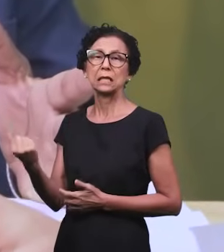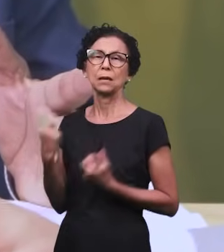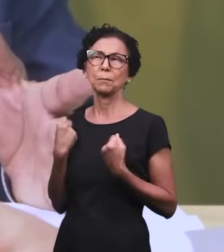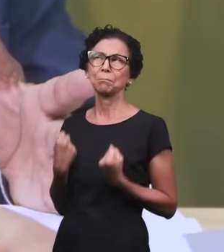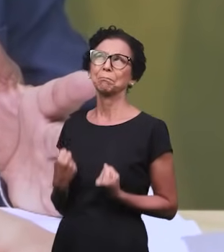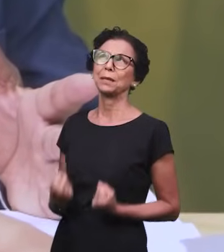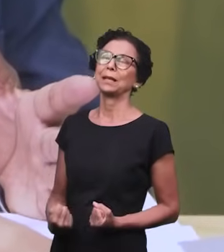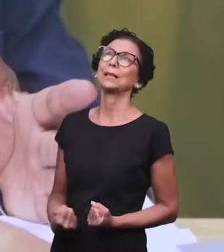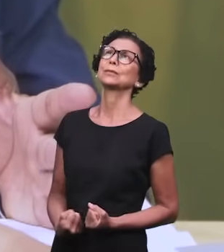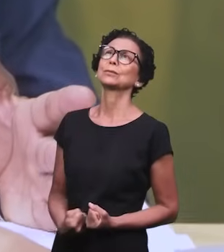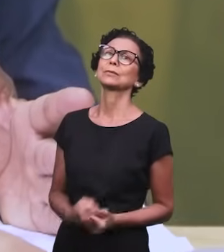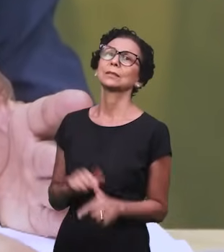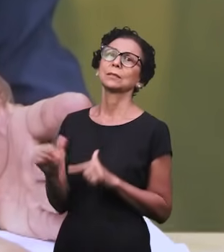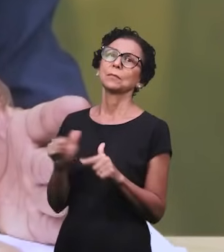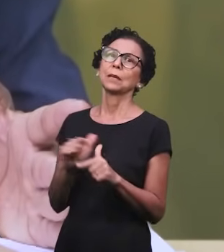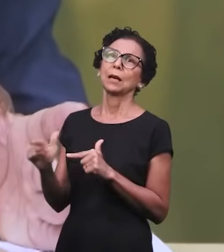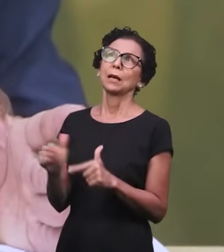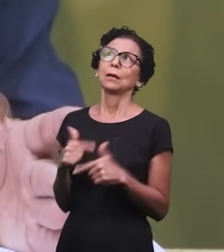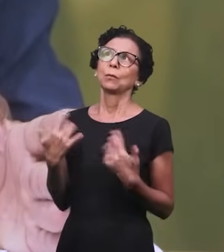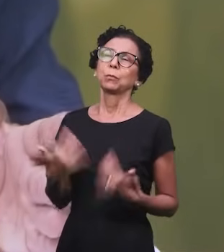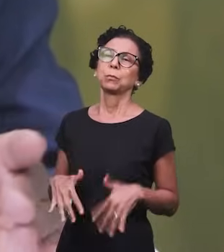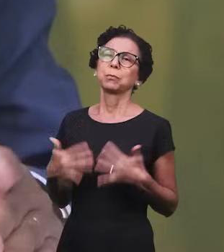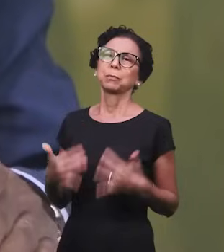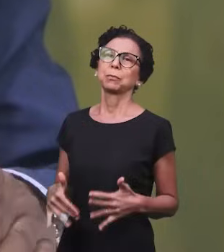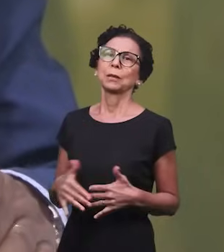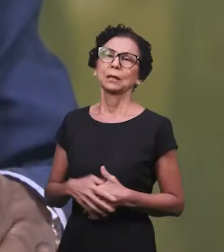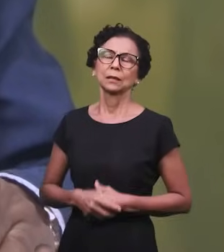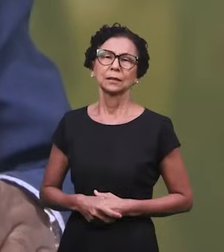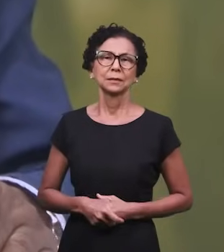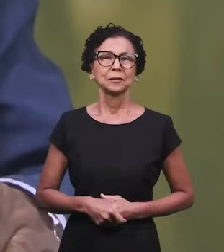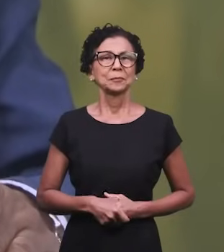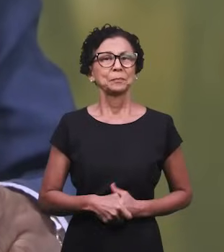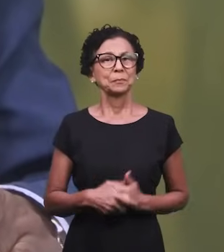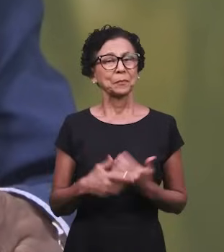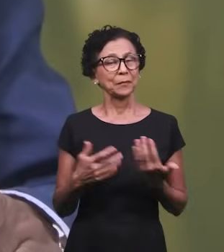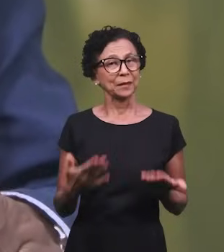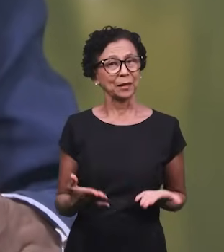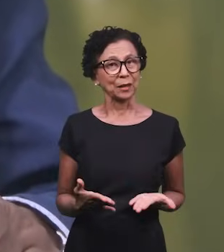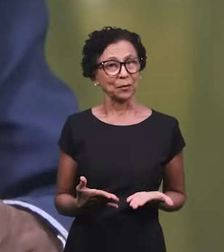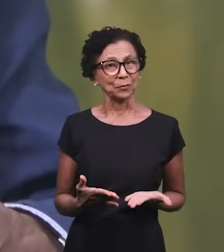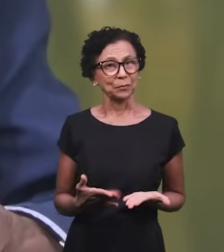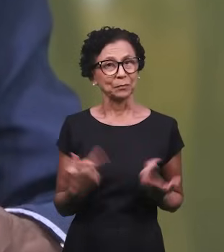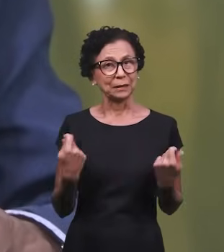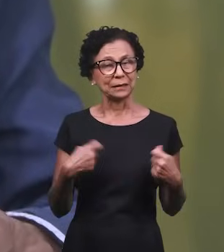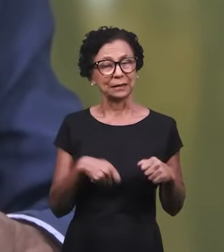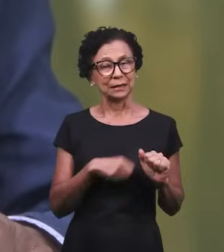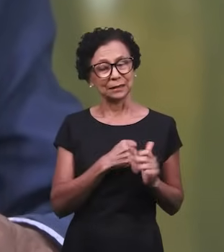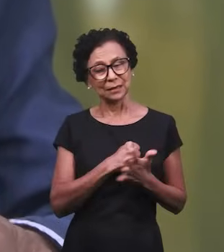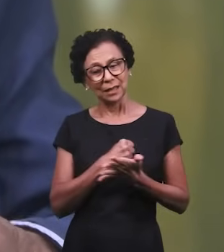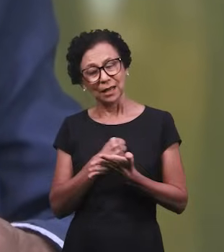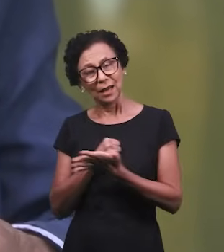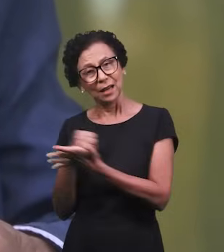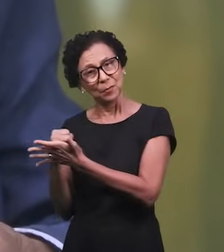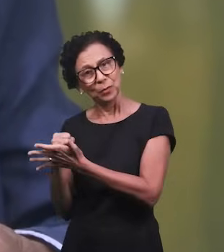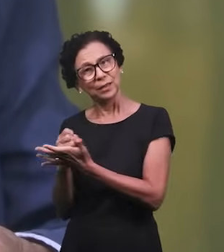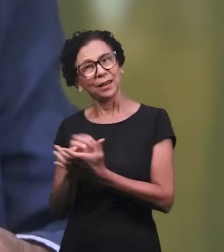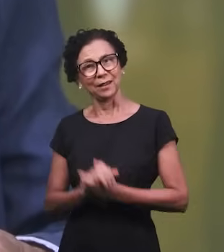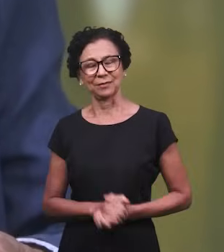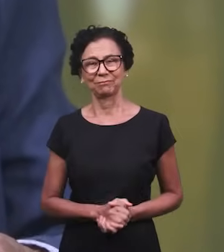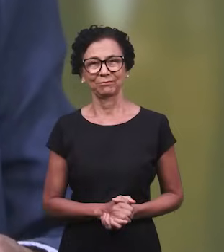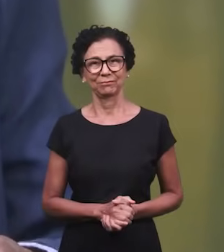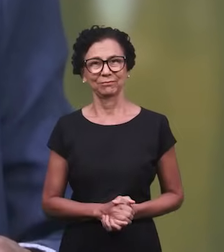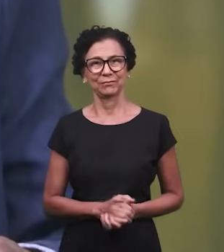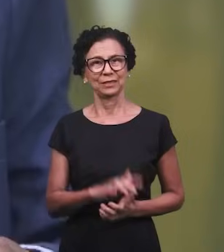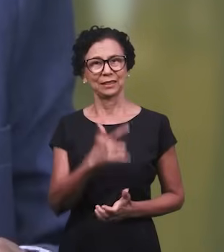esposa sobrecarregando a esposa e a Bíblia diz habitar com ela com entendimento você não tá tendo sabedoria para